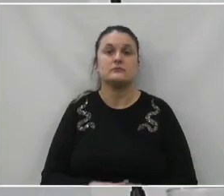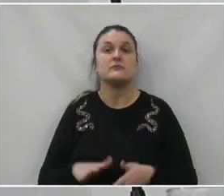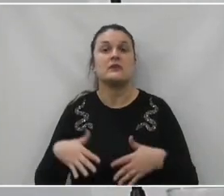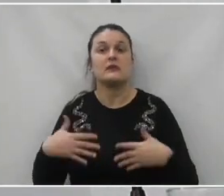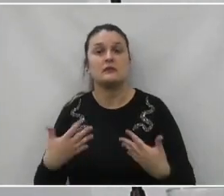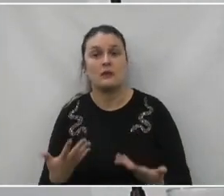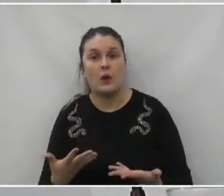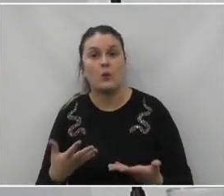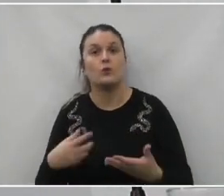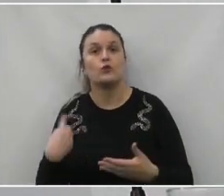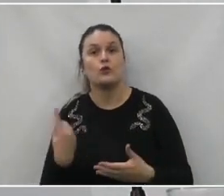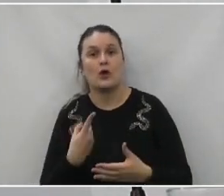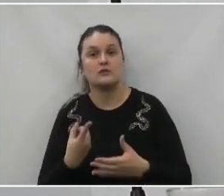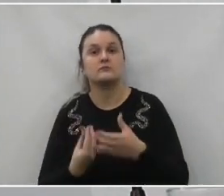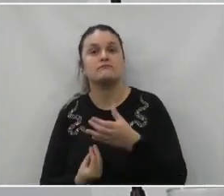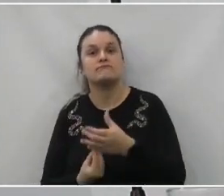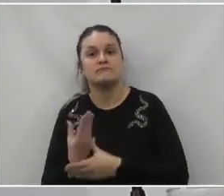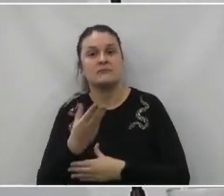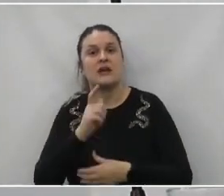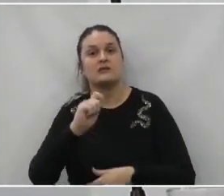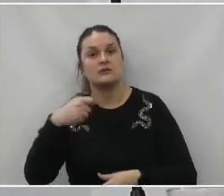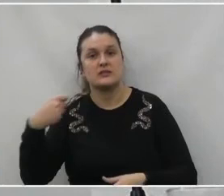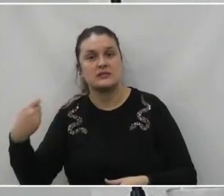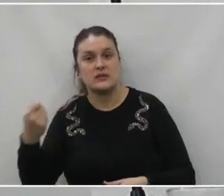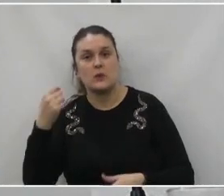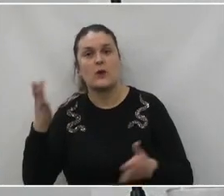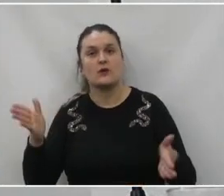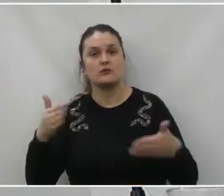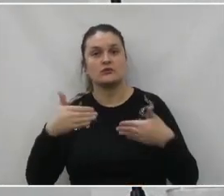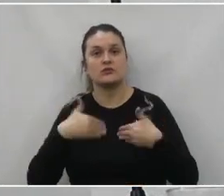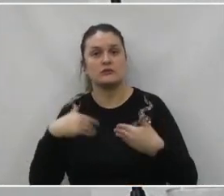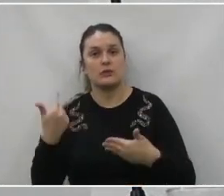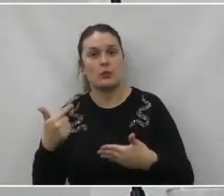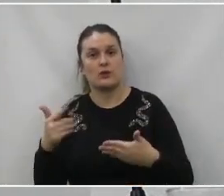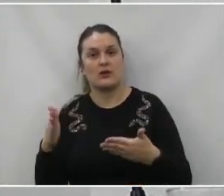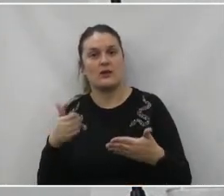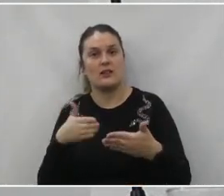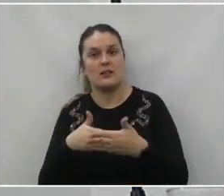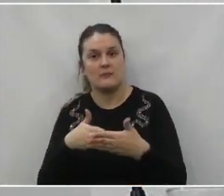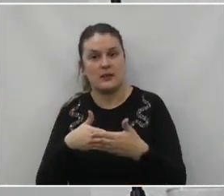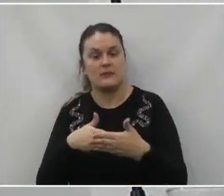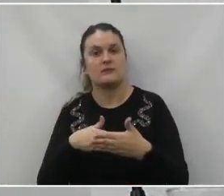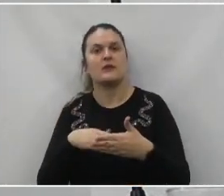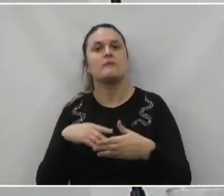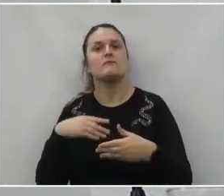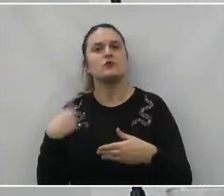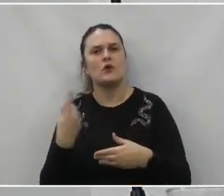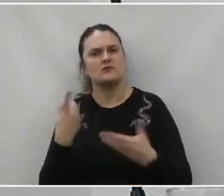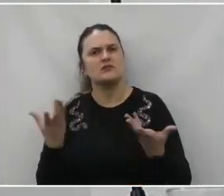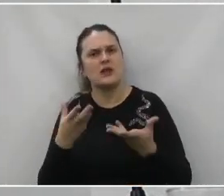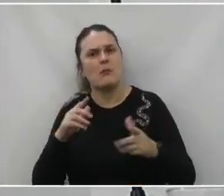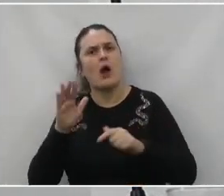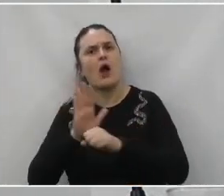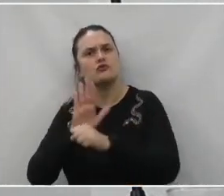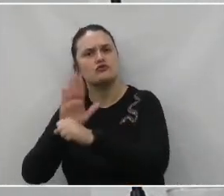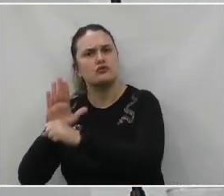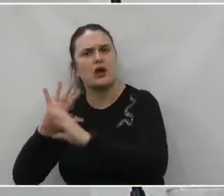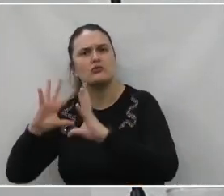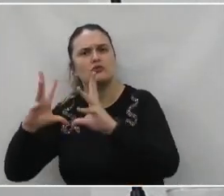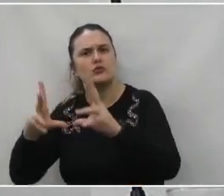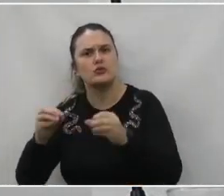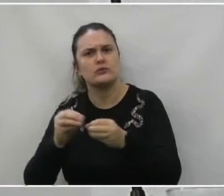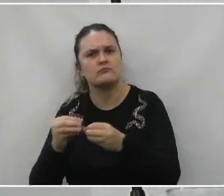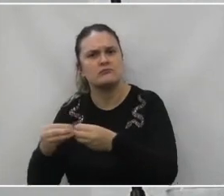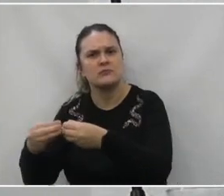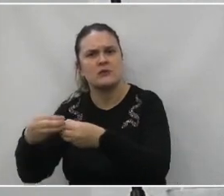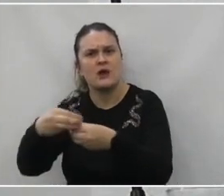Assim, criamos a Associação Autismo Sem Barreira, que visa atuar em nossa região, dando auxílio e acolhimento para as